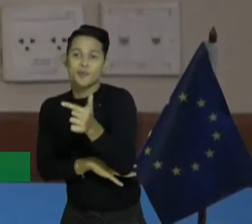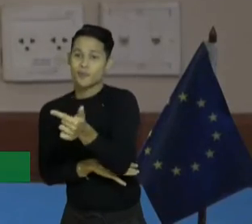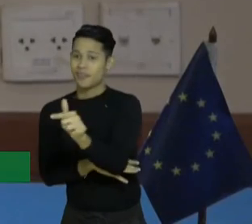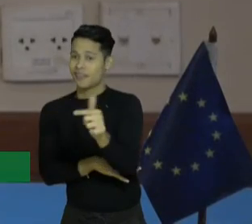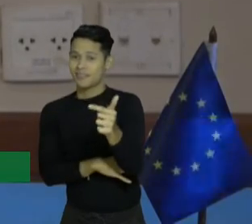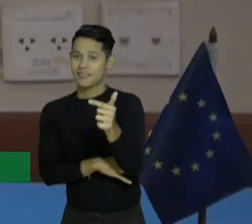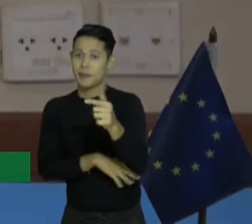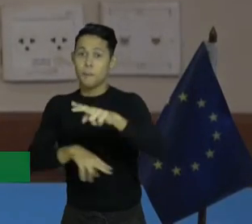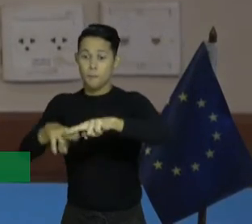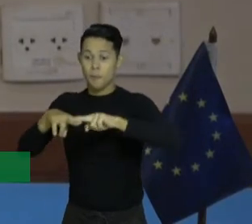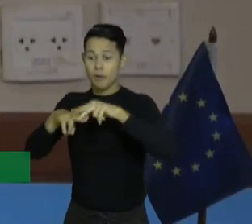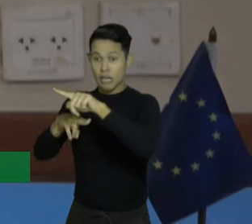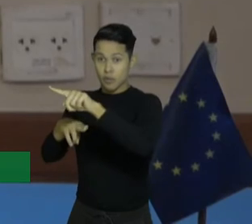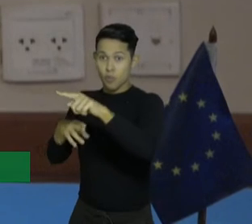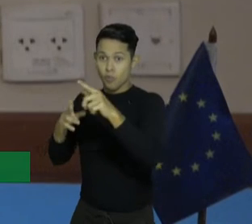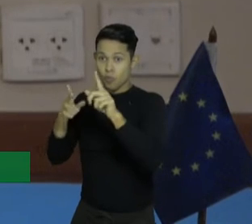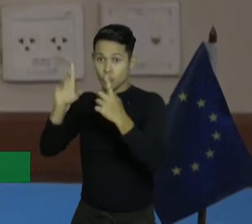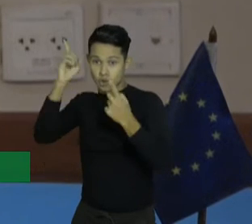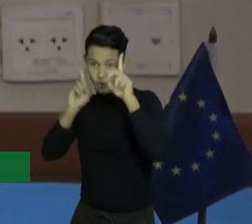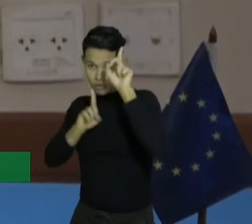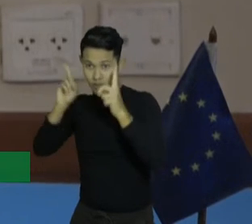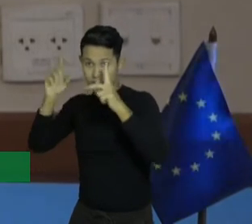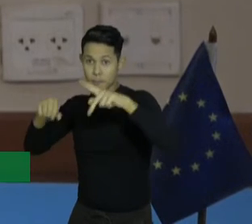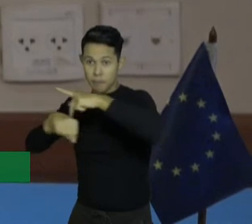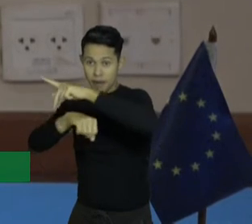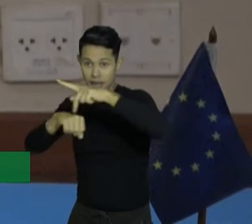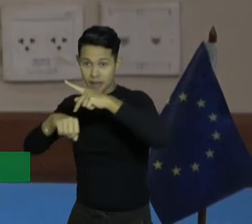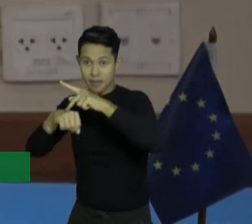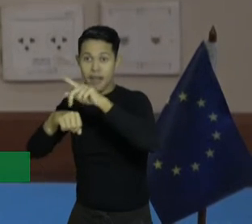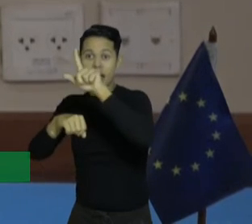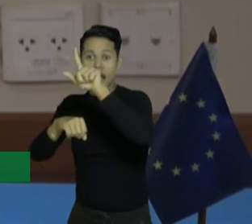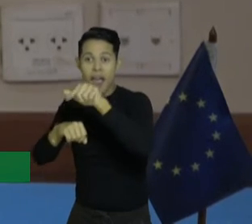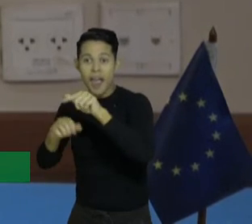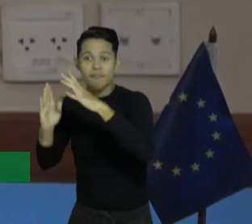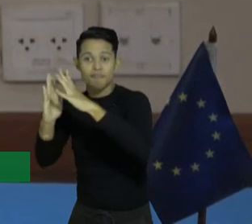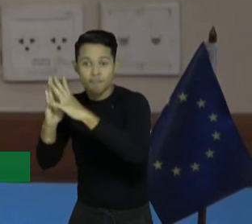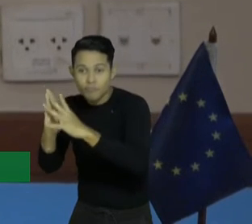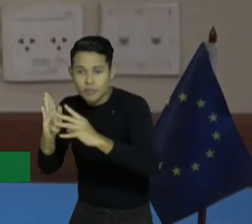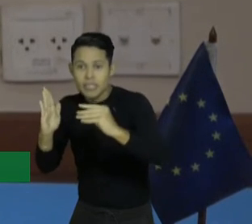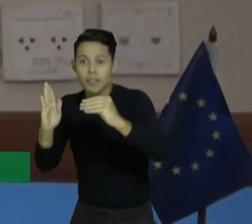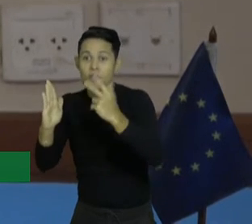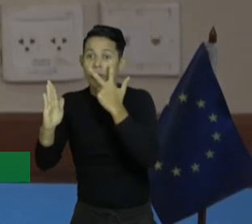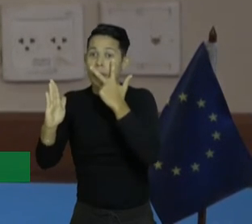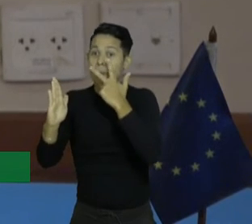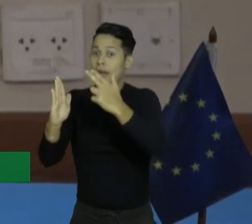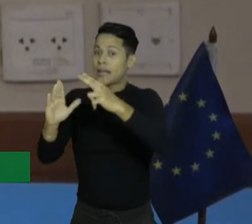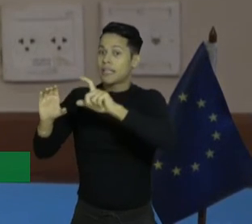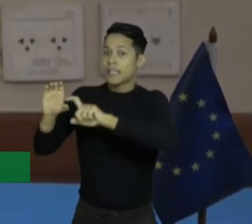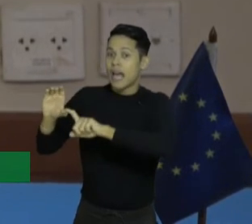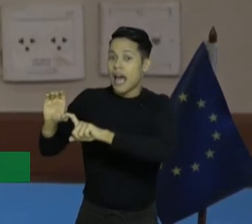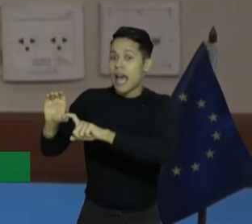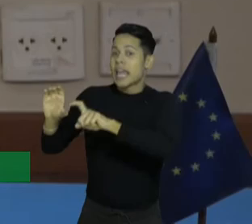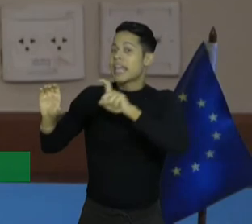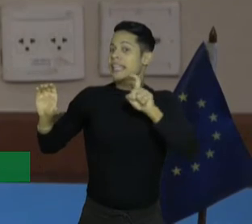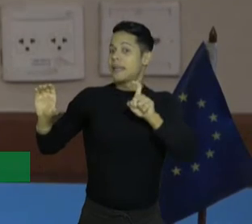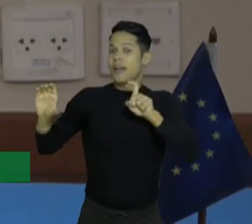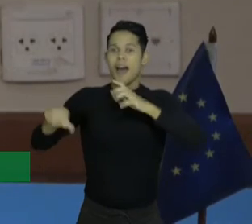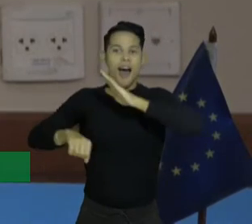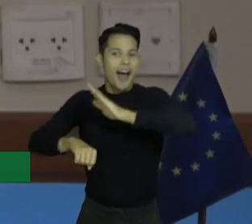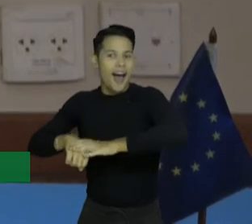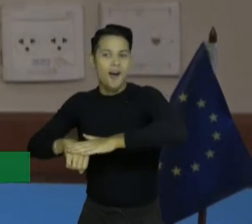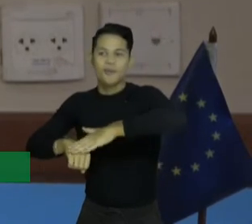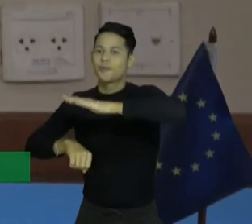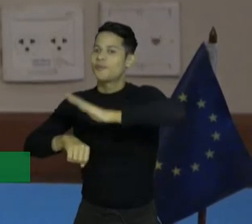é um é um modelo que me parece o mais autônomo nesse processo